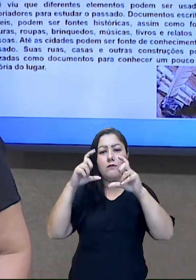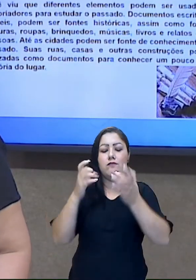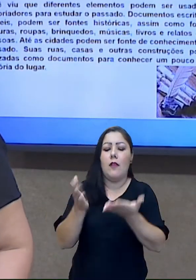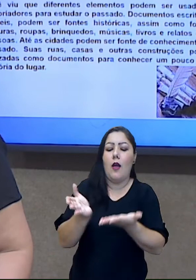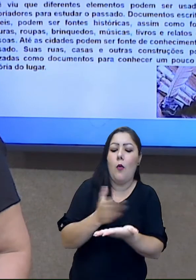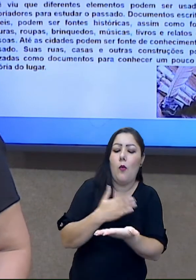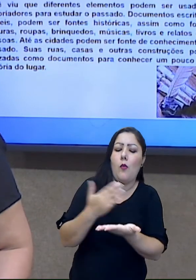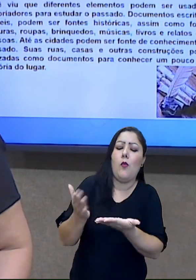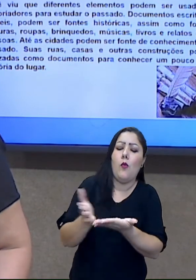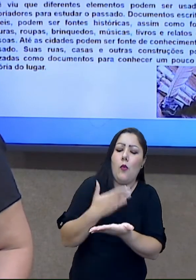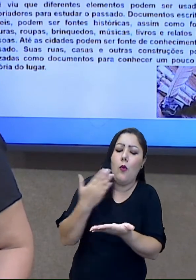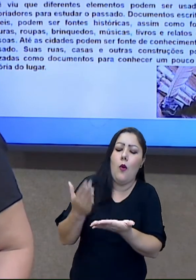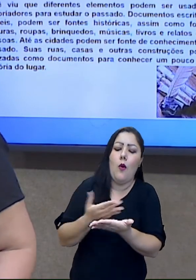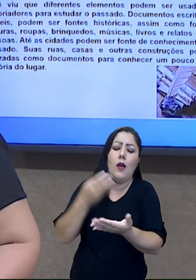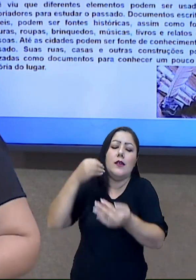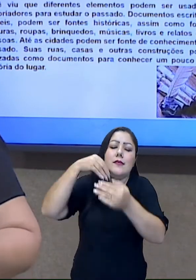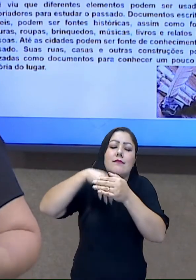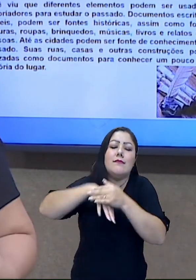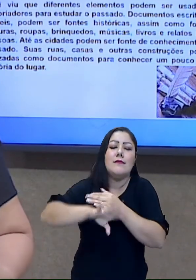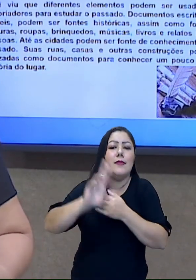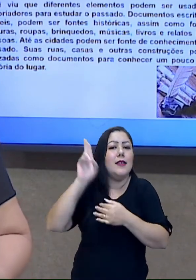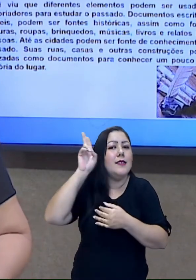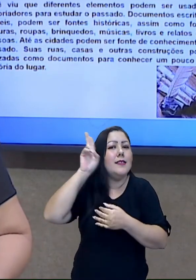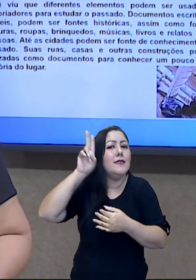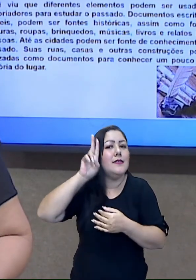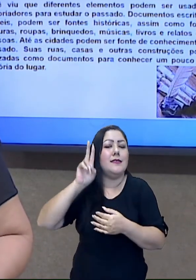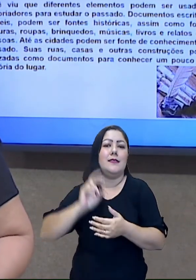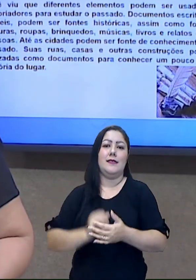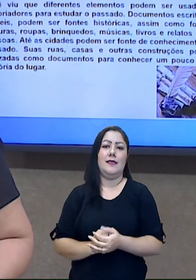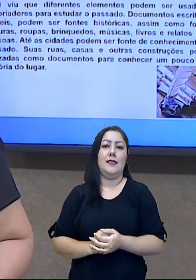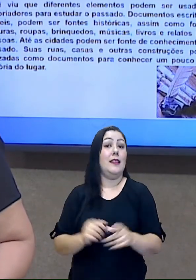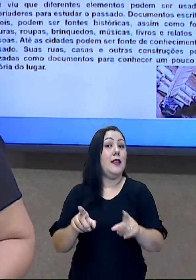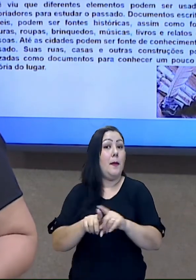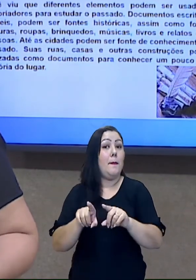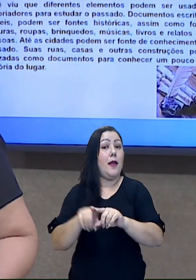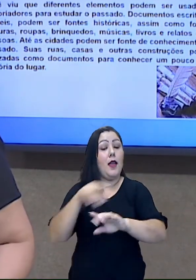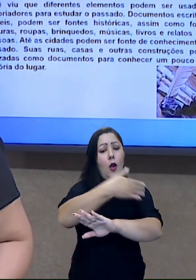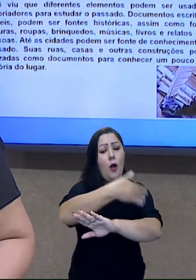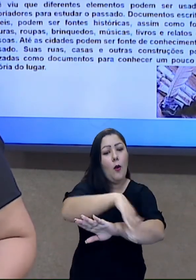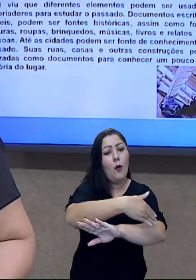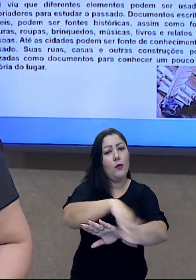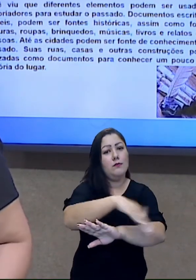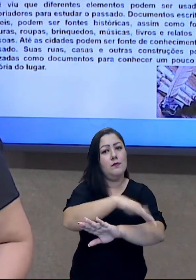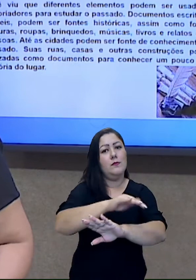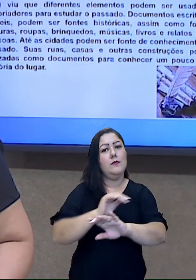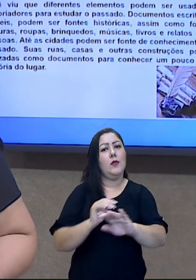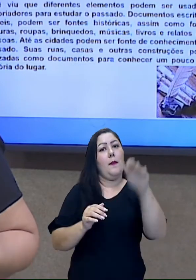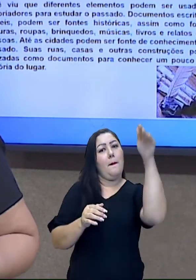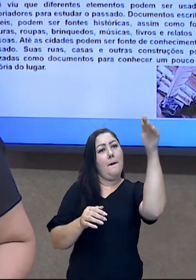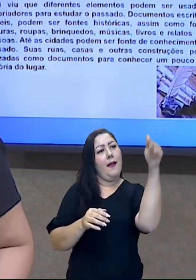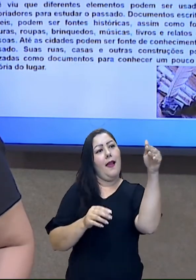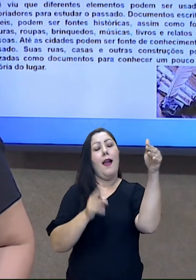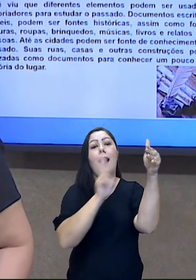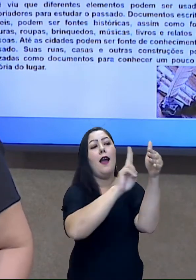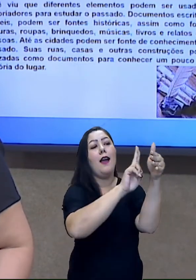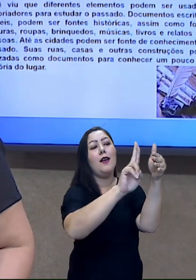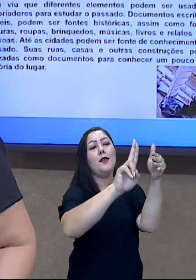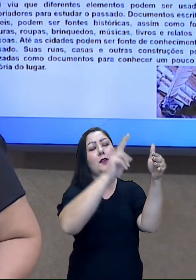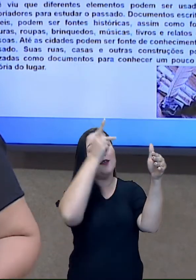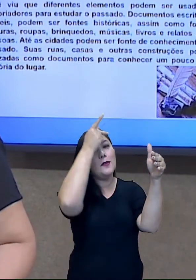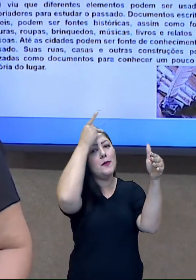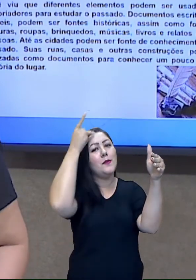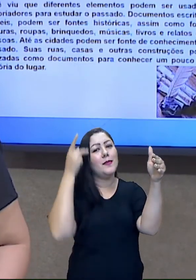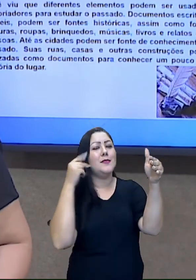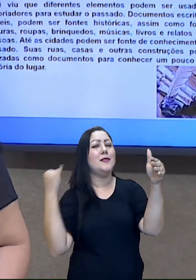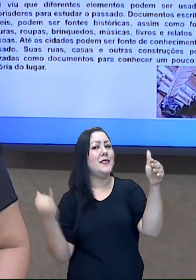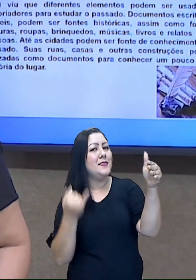história? Nós falamos sobre as ruas que muitas vezes recebem nomes de pessoas que foram muito importantes